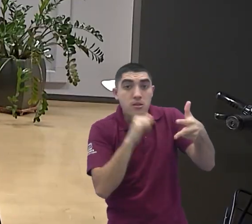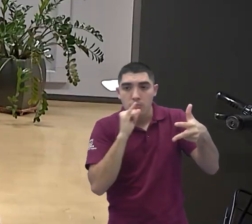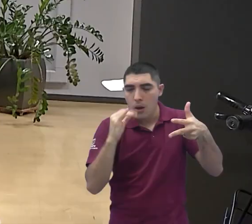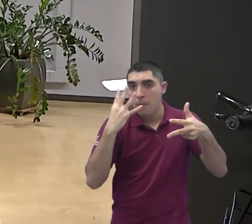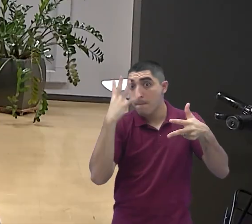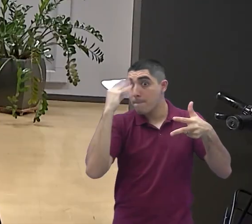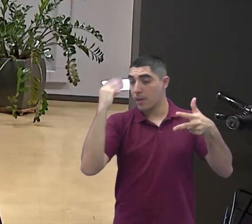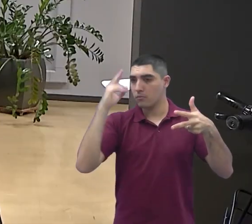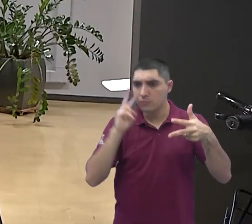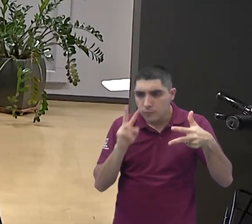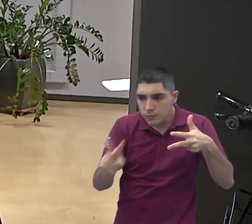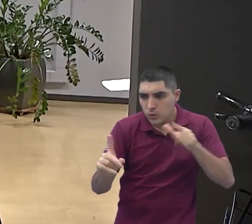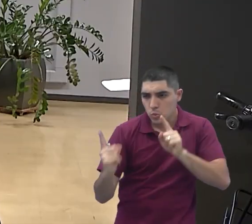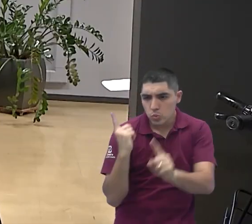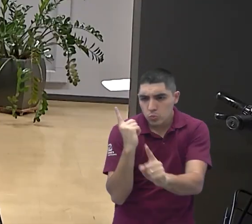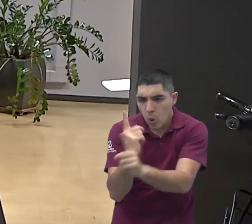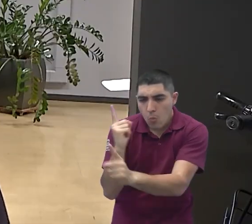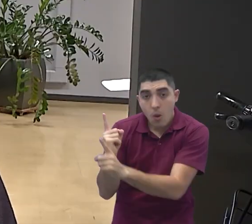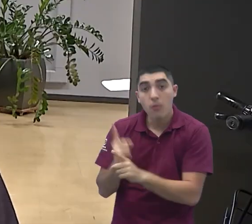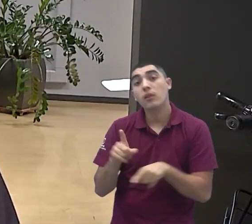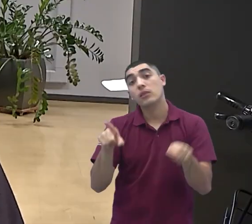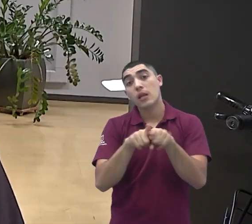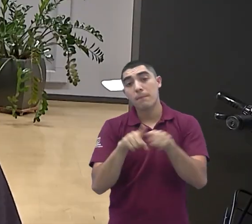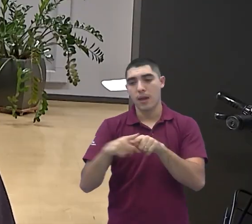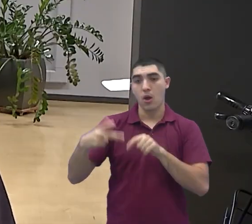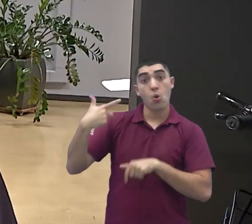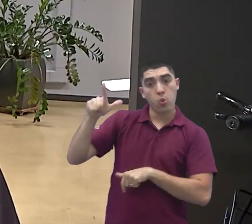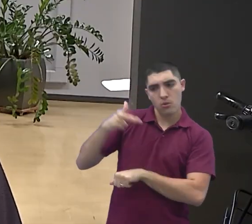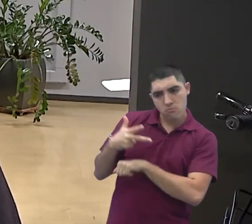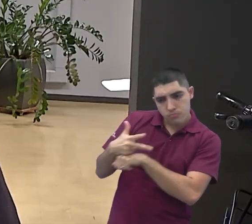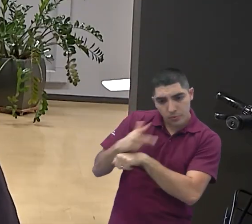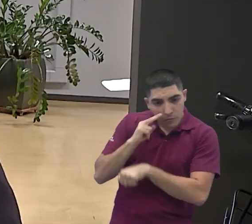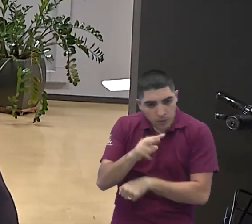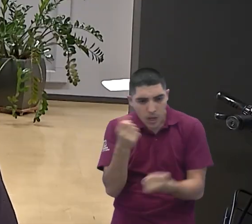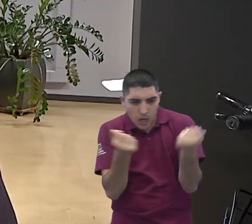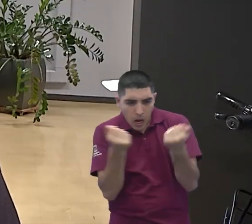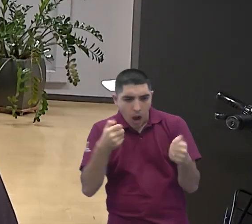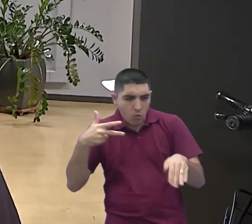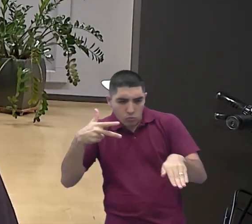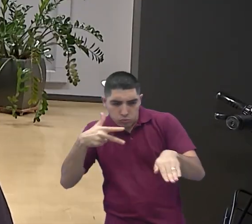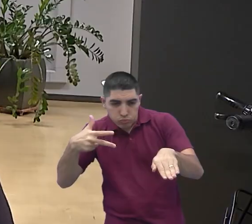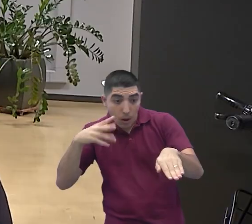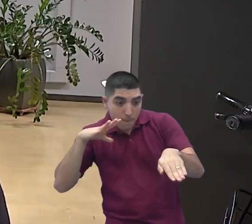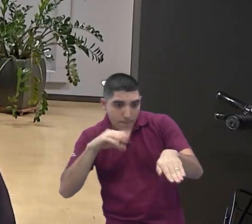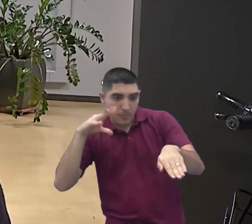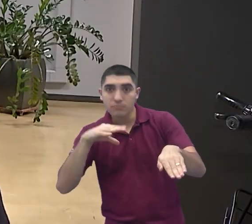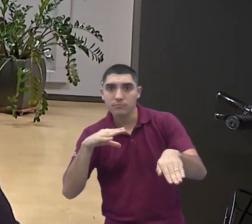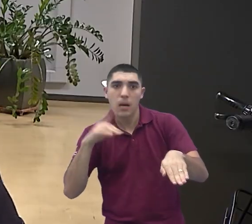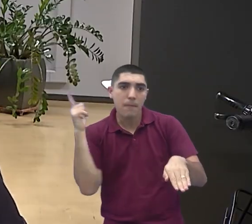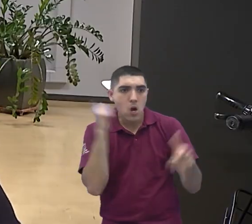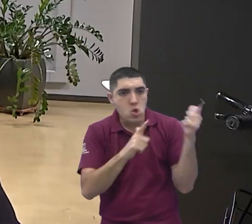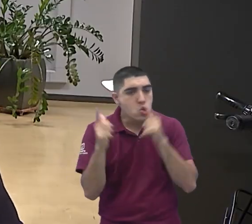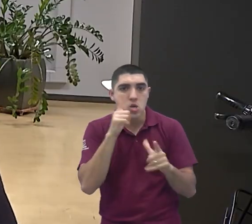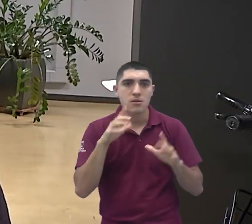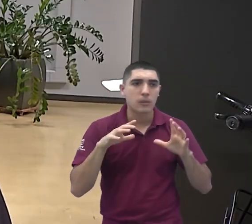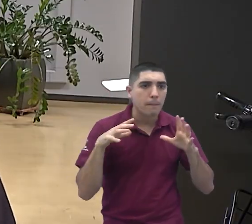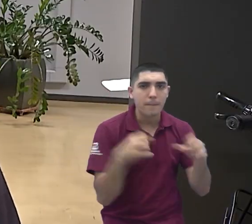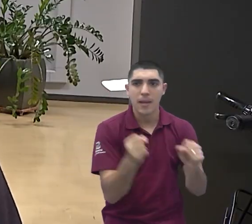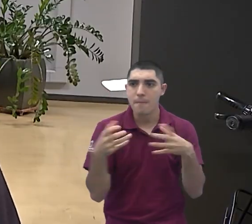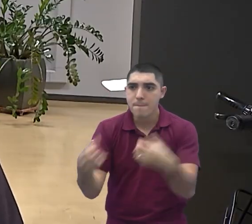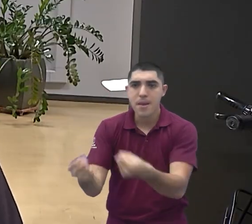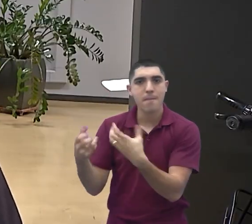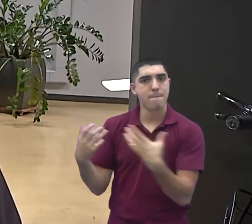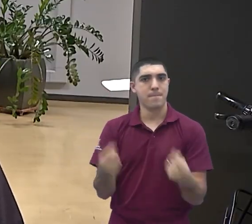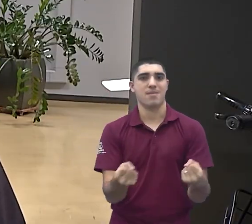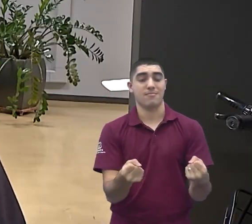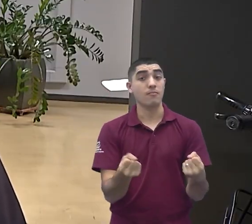aspecto de reconhecimento facial, a leitura de OCR, que é a leitura de placa, isto otimiza a ação policial militar lá na ponta da linha. Então,